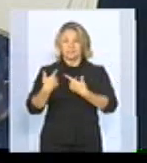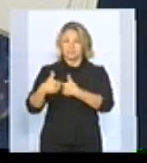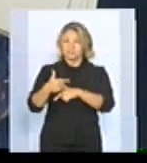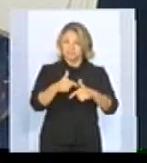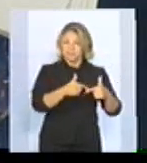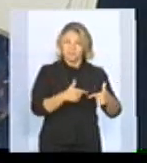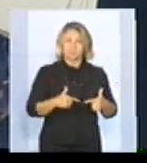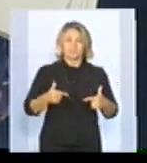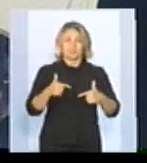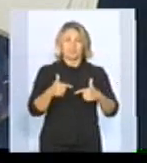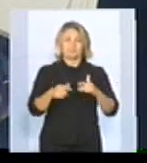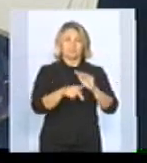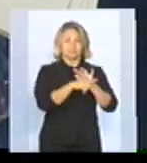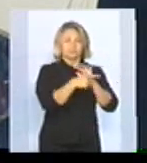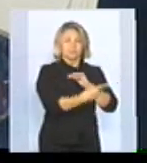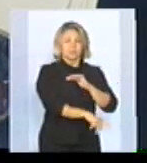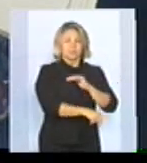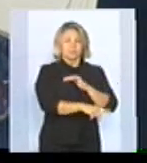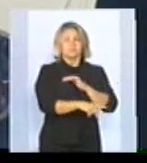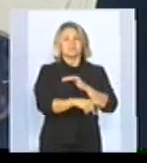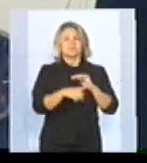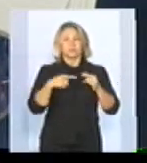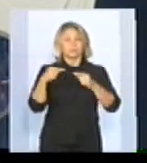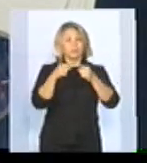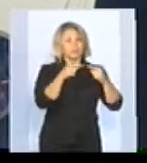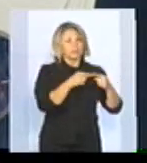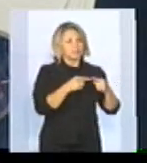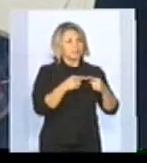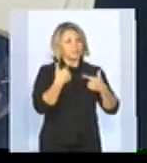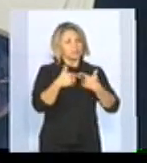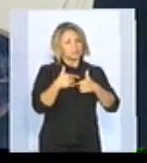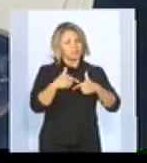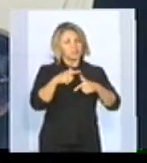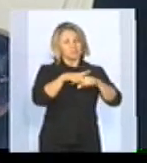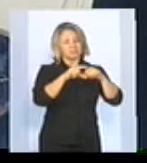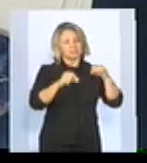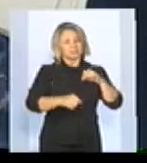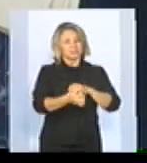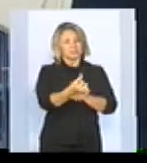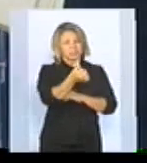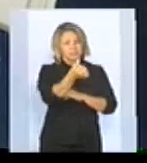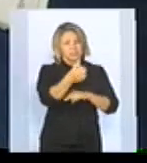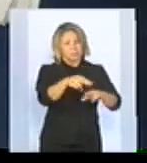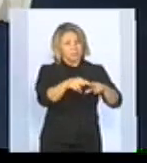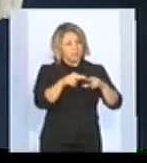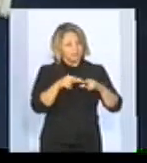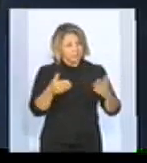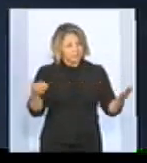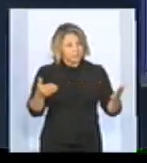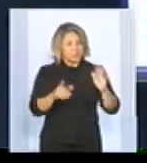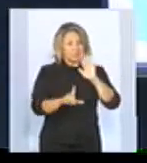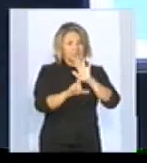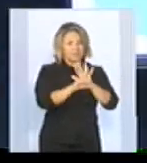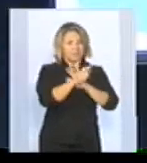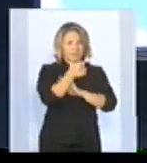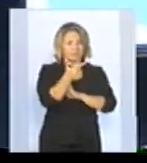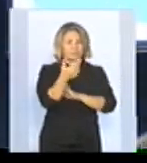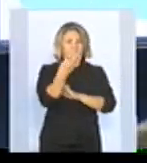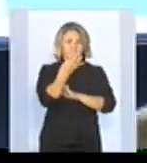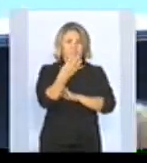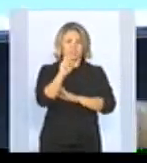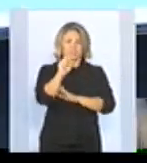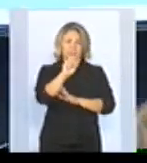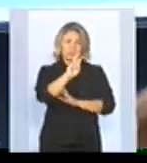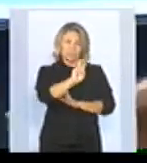atividades e competências compatíveis com as tarefas previstas no artigo 6º. Por isso, a Lei 12.485, no